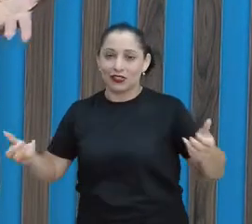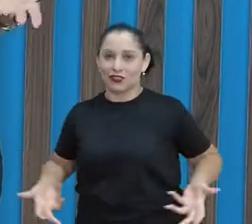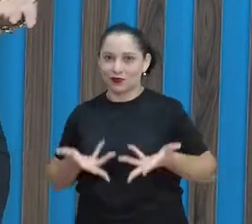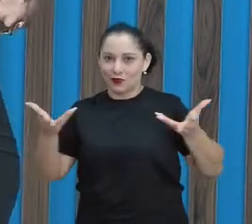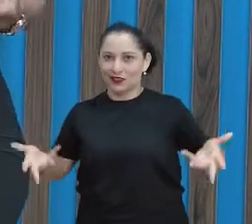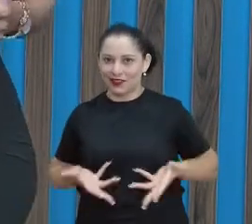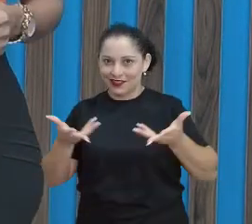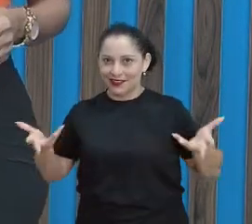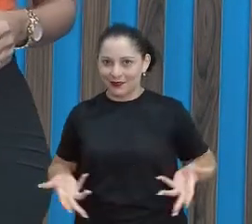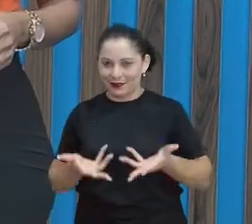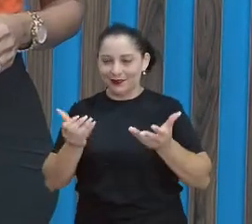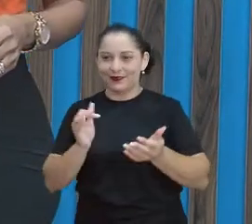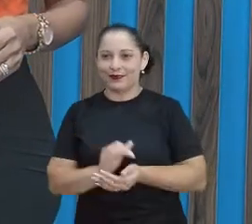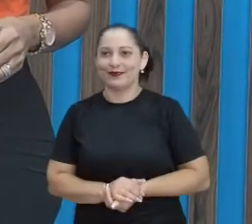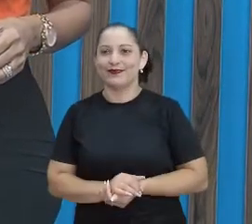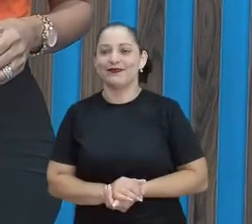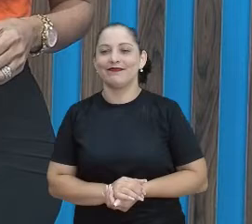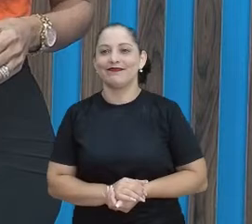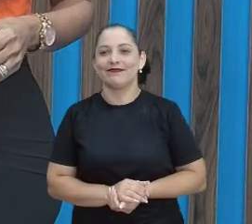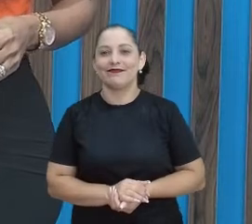estimulação sensorial.